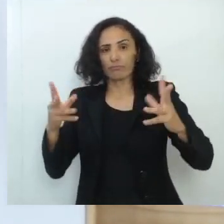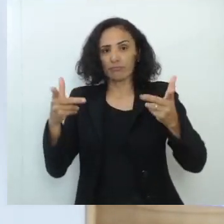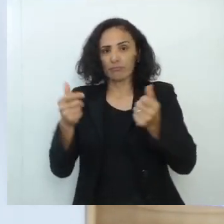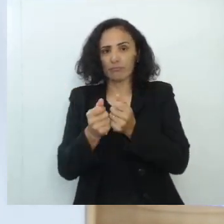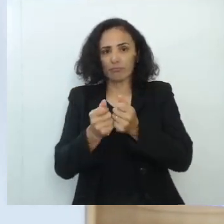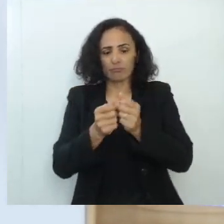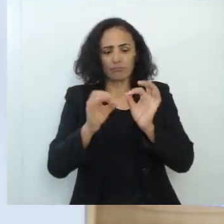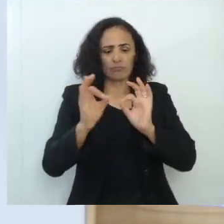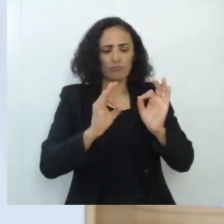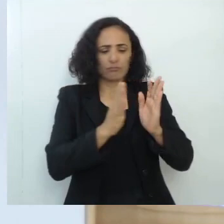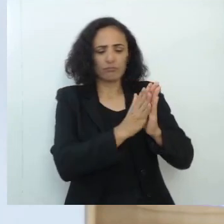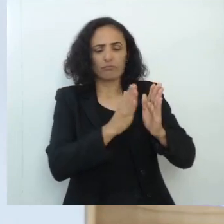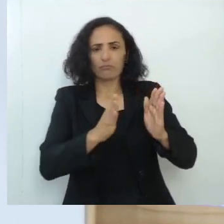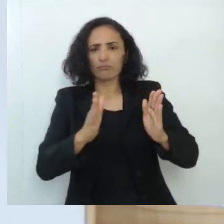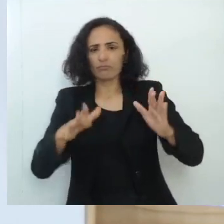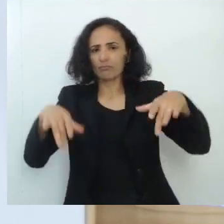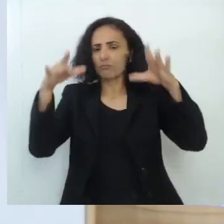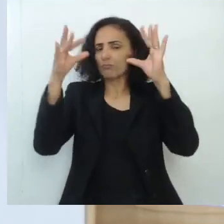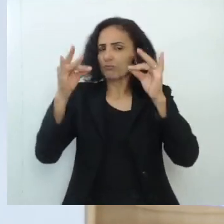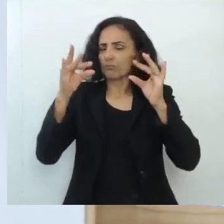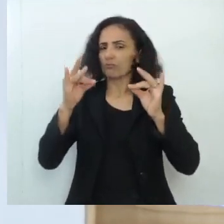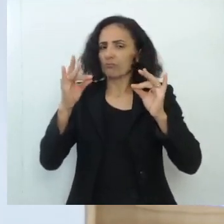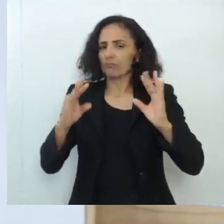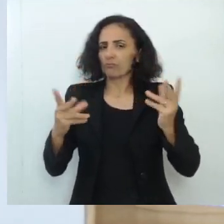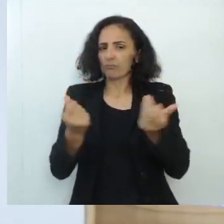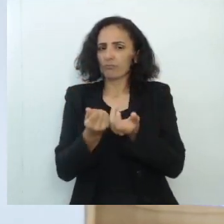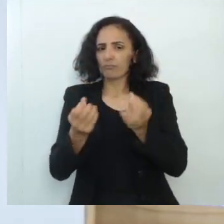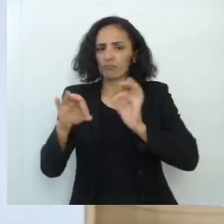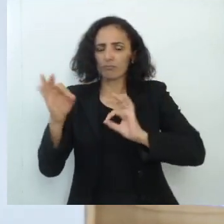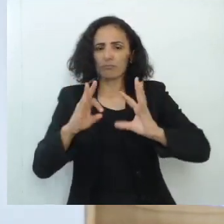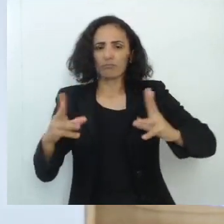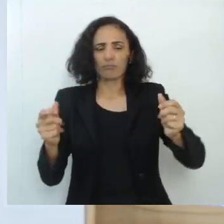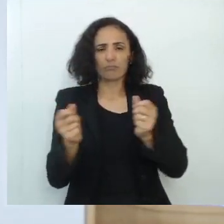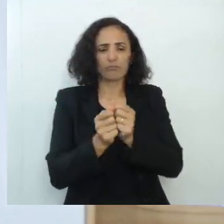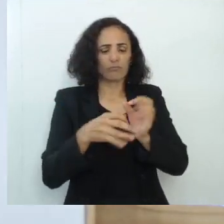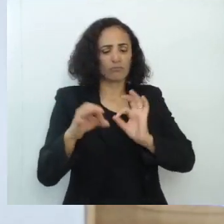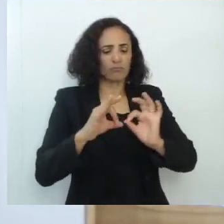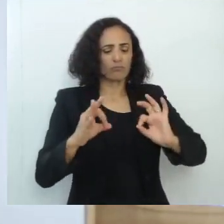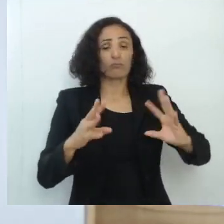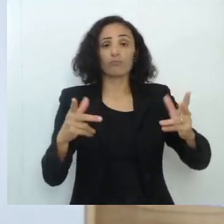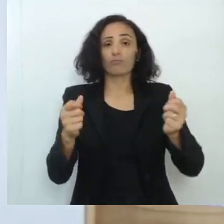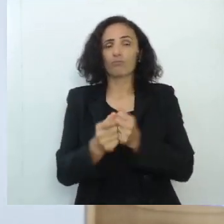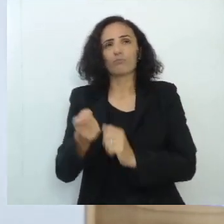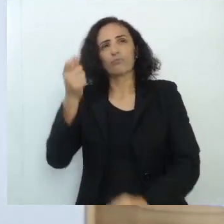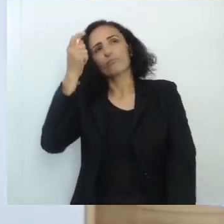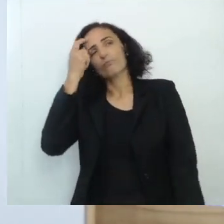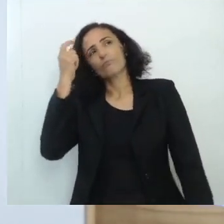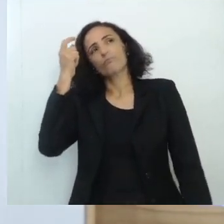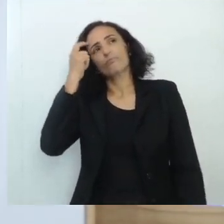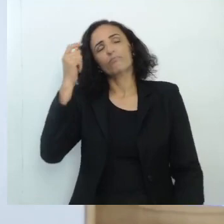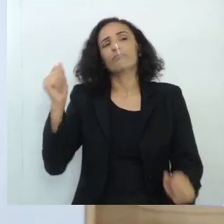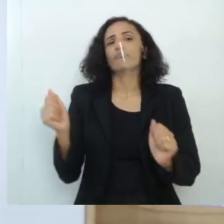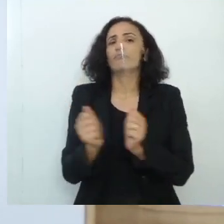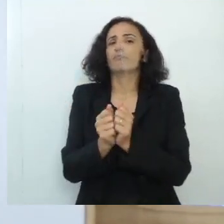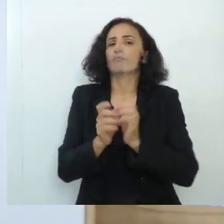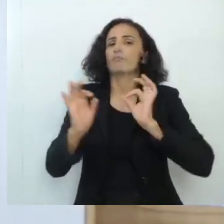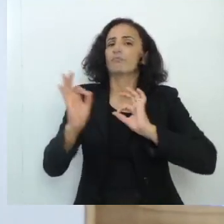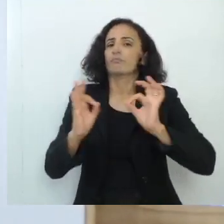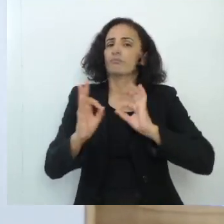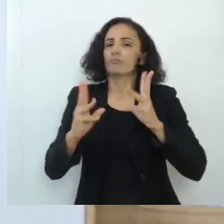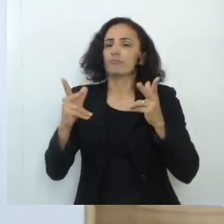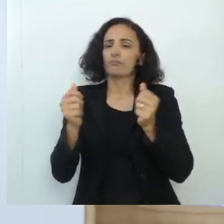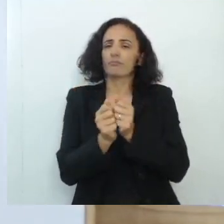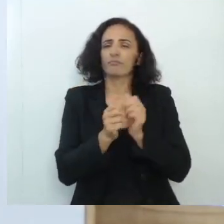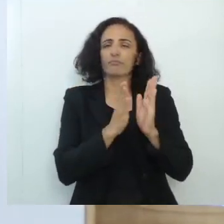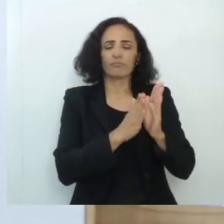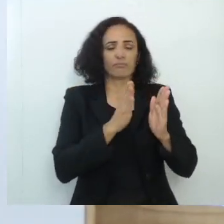órgãos. Elas já são plantas que formam órgãos. A gente vai ter órgão, tá? A gente vai ter órgão. Aí o que é